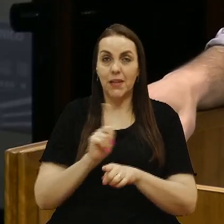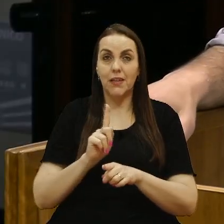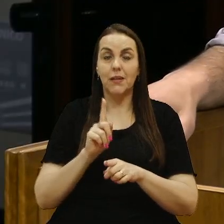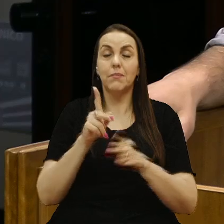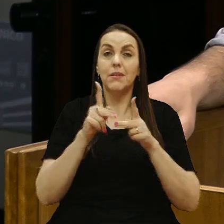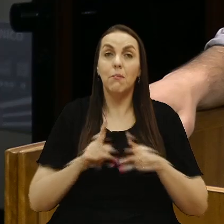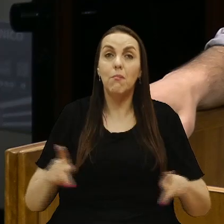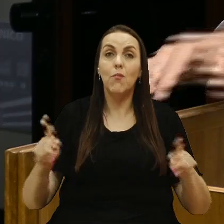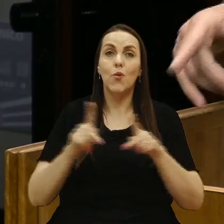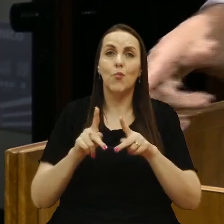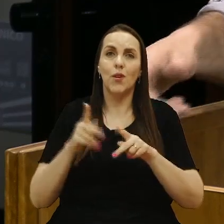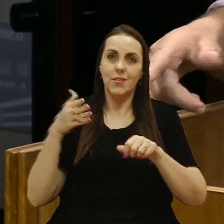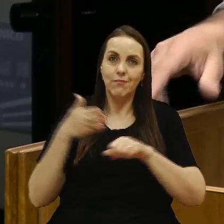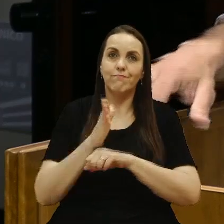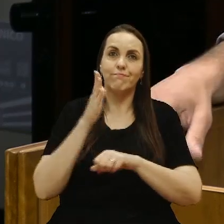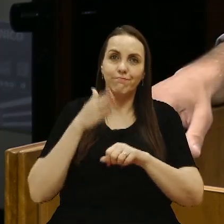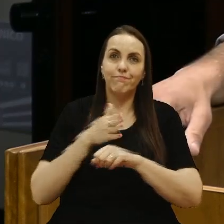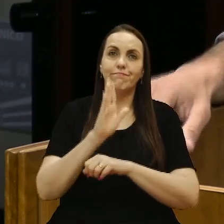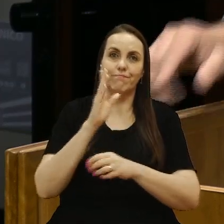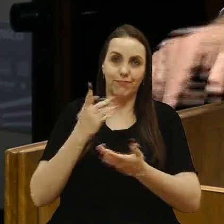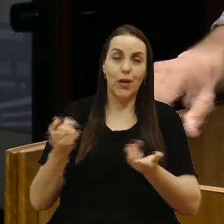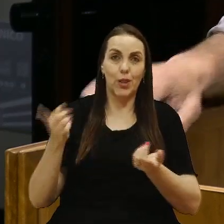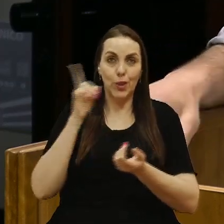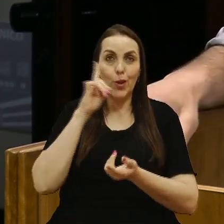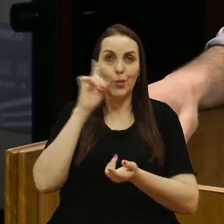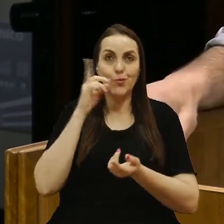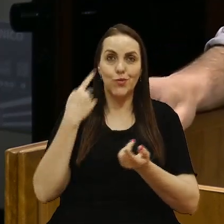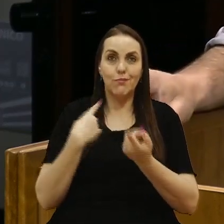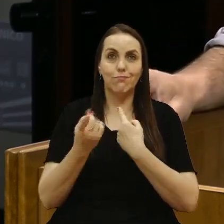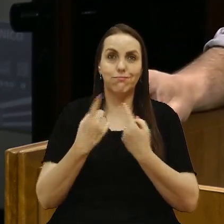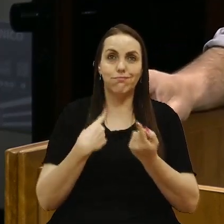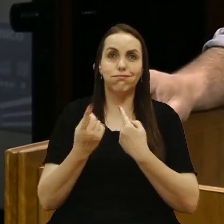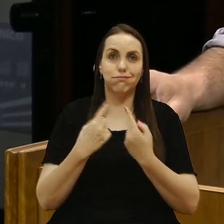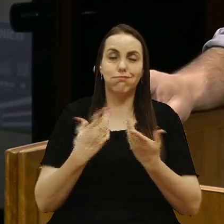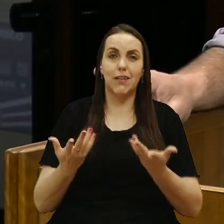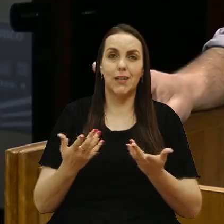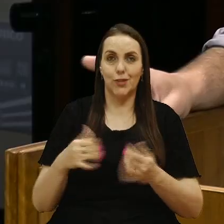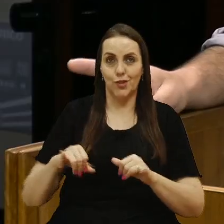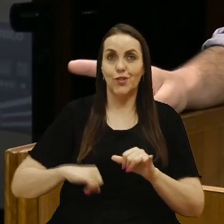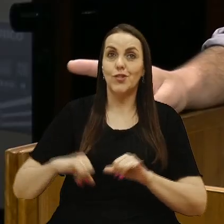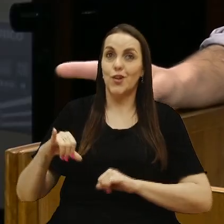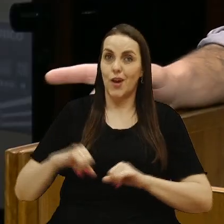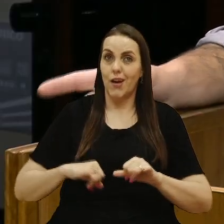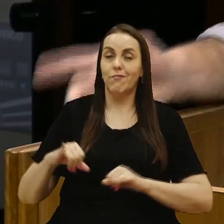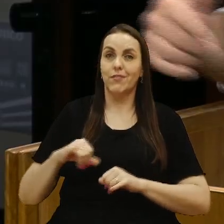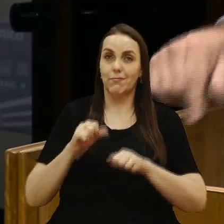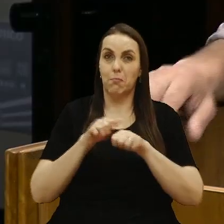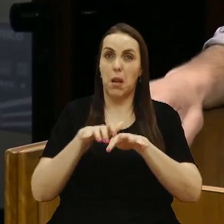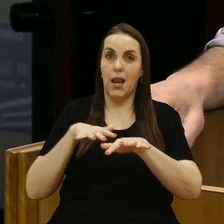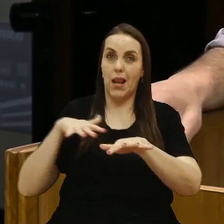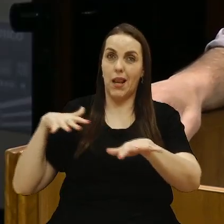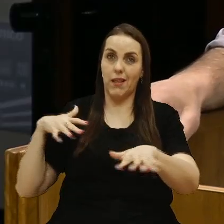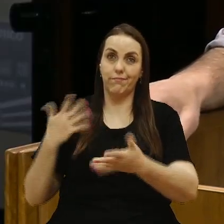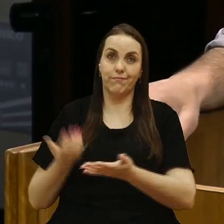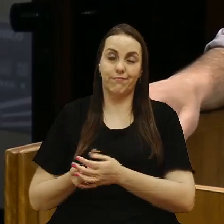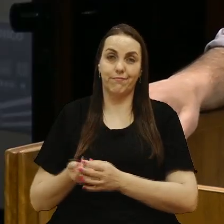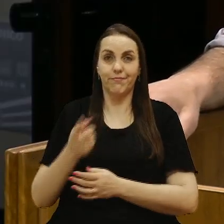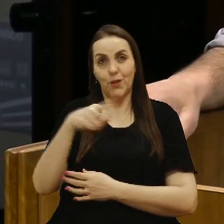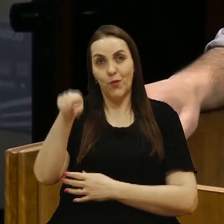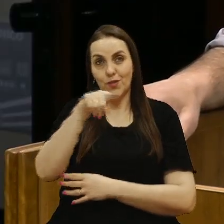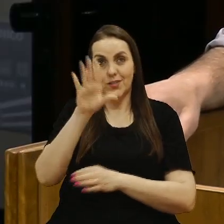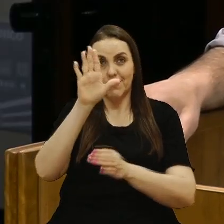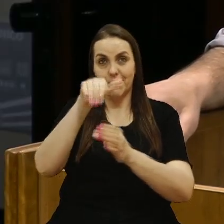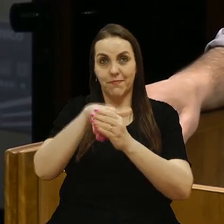passa. Diariamente eles passam e eles sofrem. E veja, os senhores foram eleitos com o voto deles,